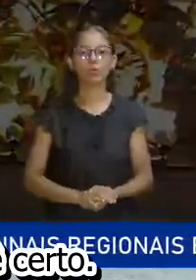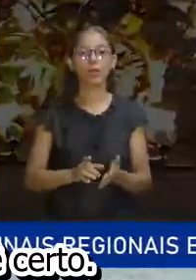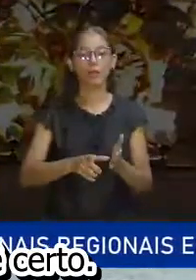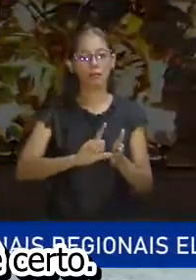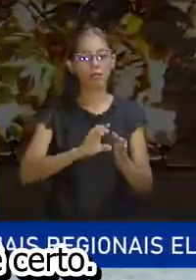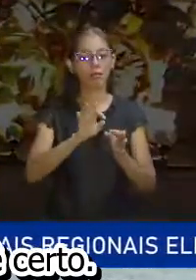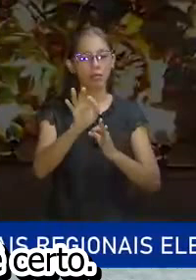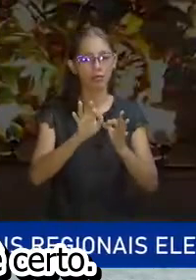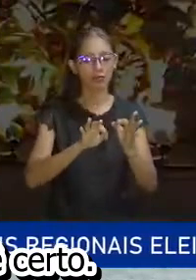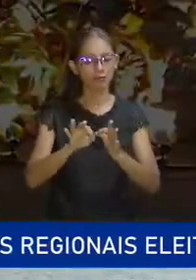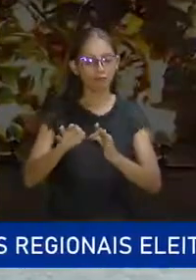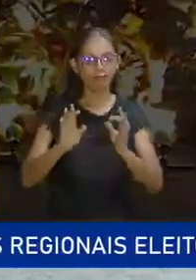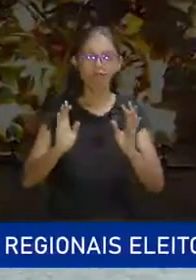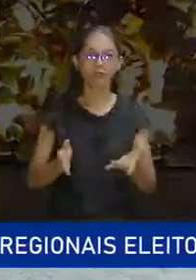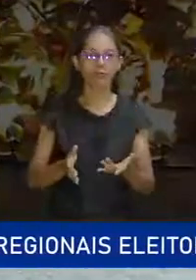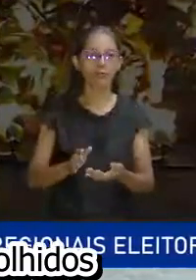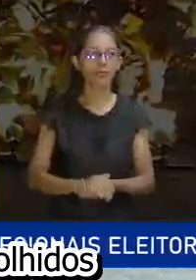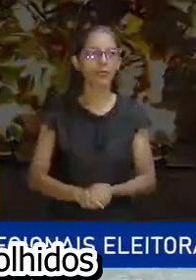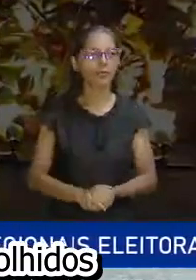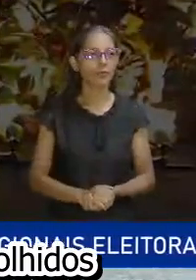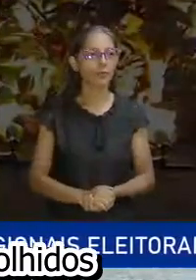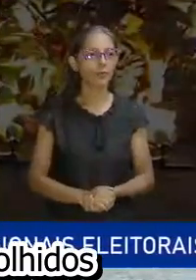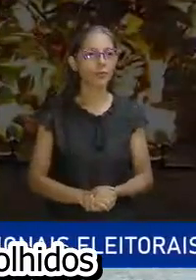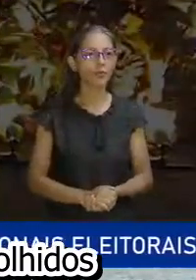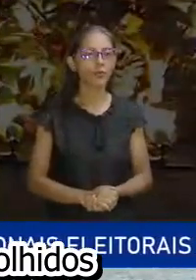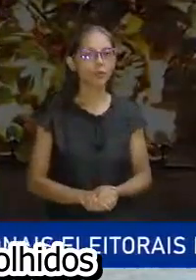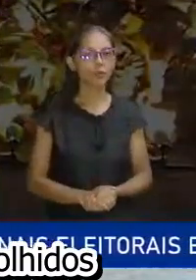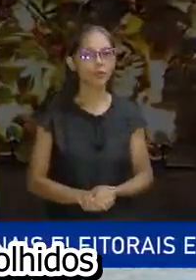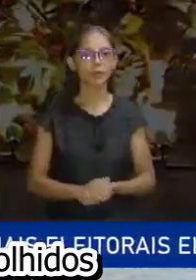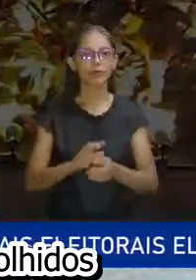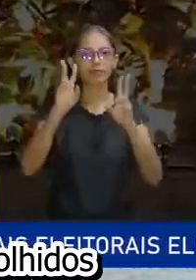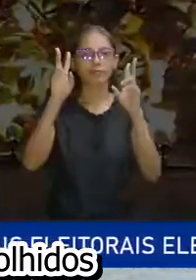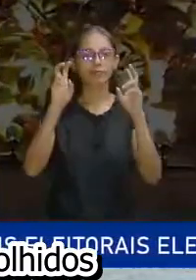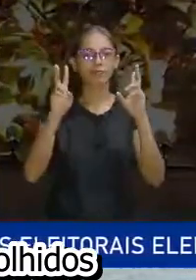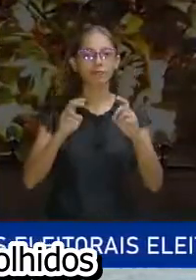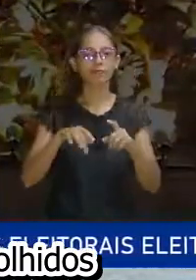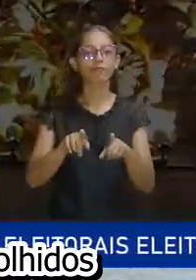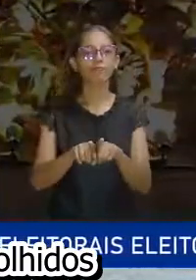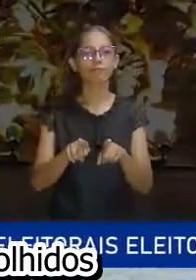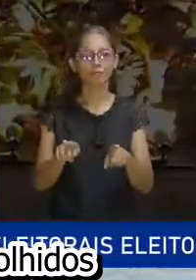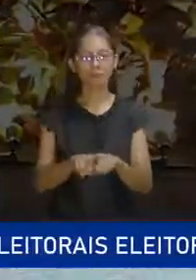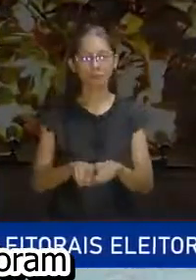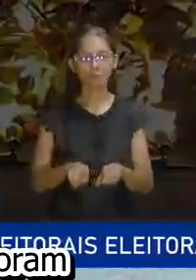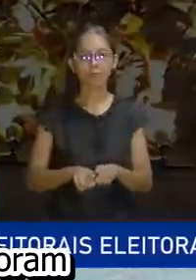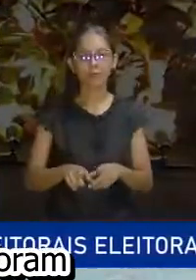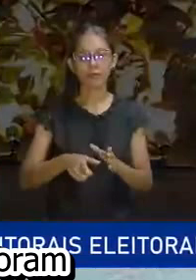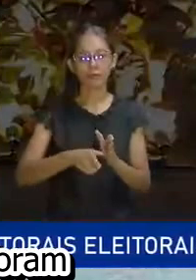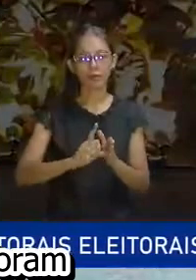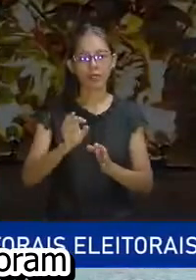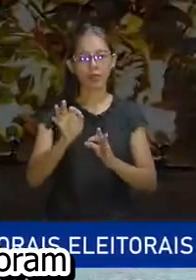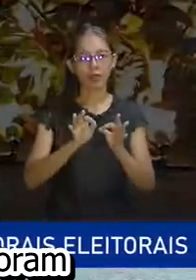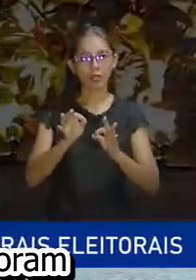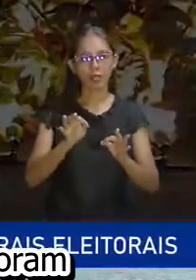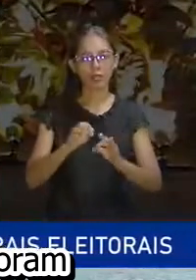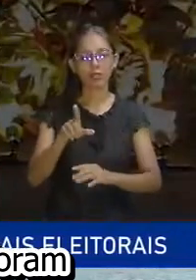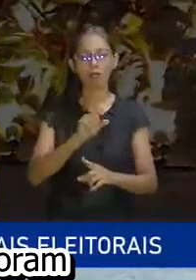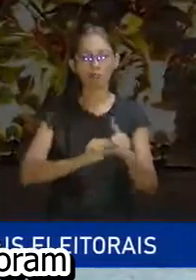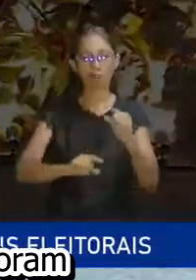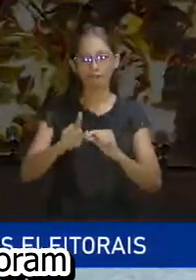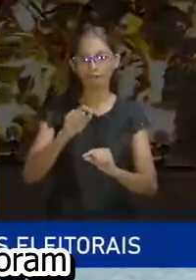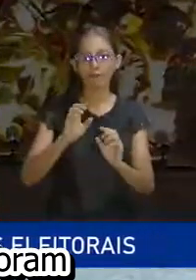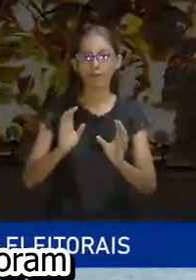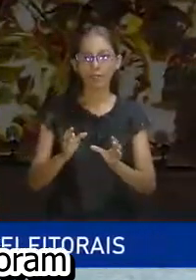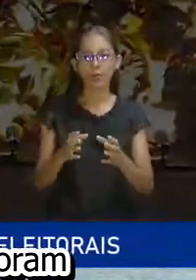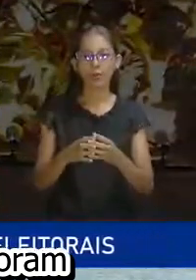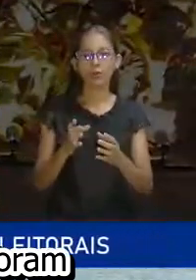planejado para que tudo dê certo. Os temas científicos foram bem elaborados, bem escolhidos pela comissão científica.